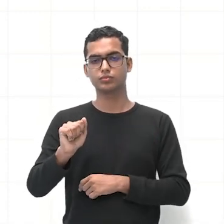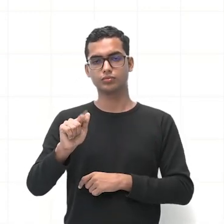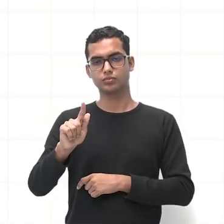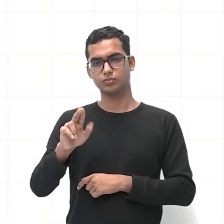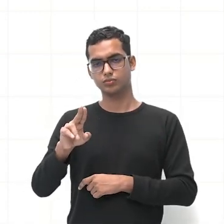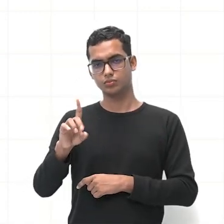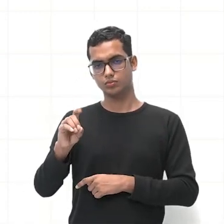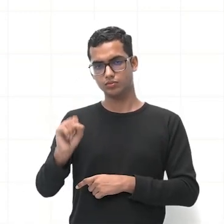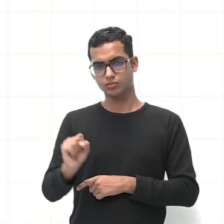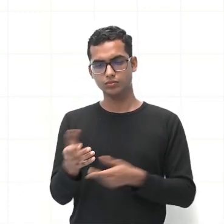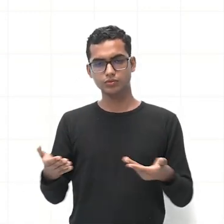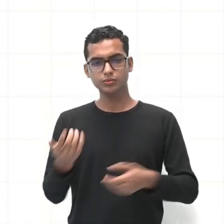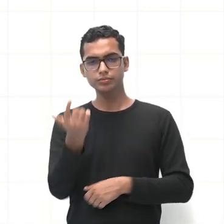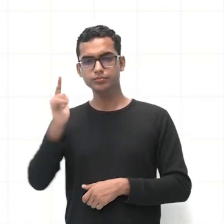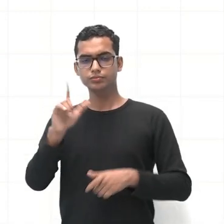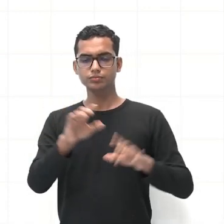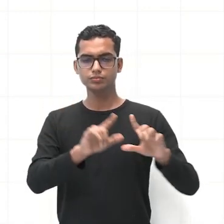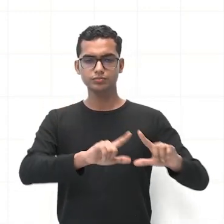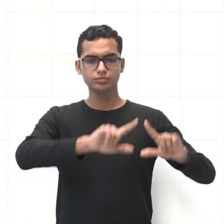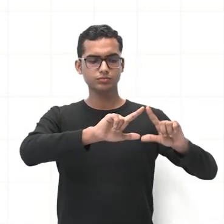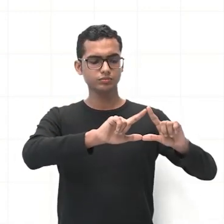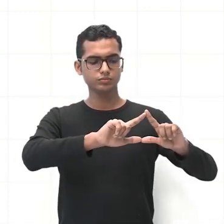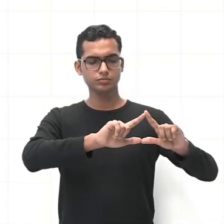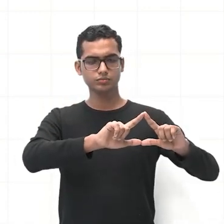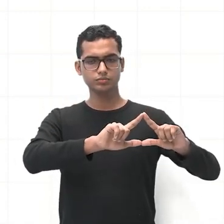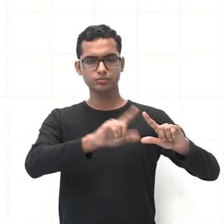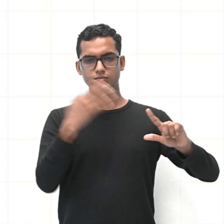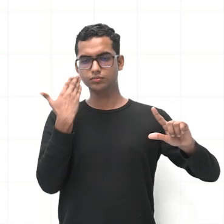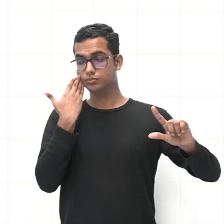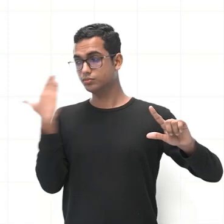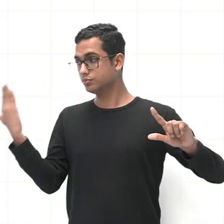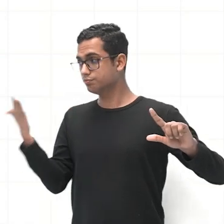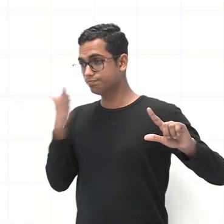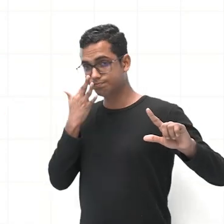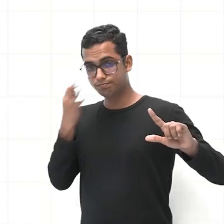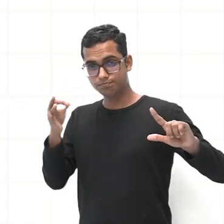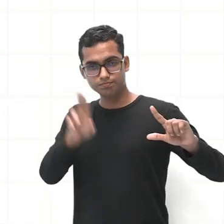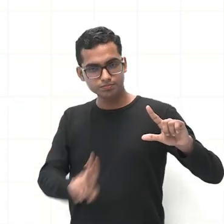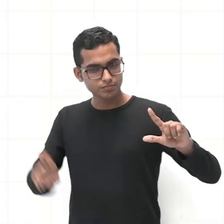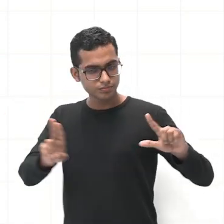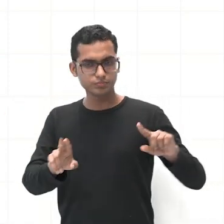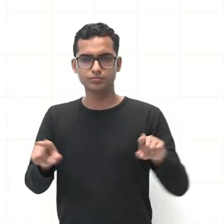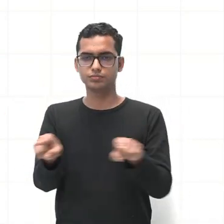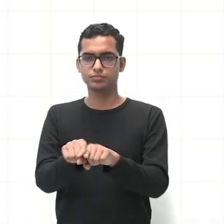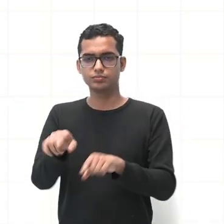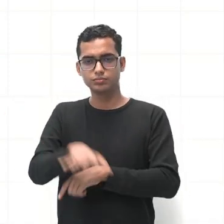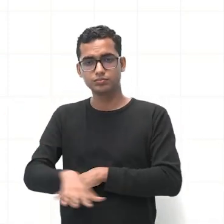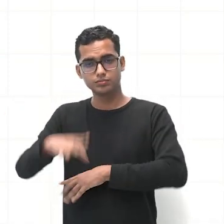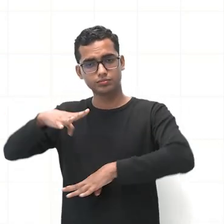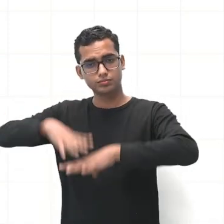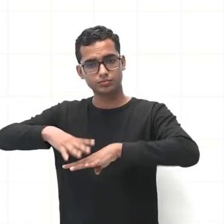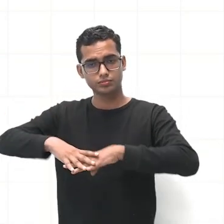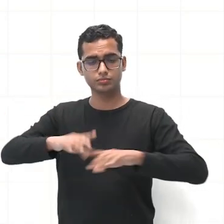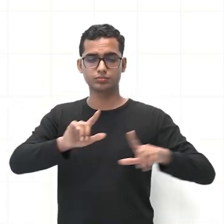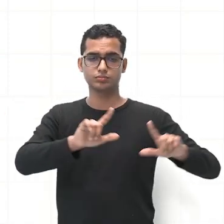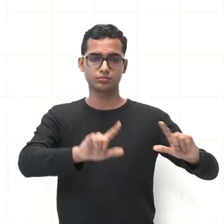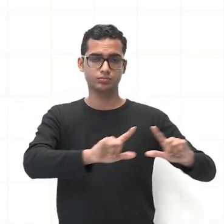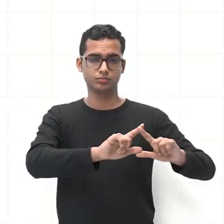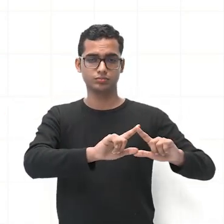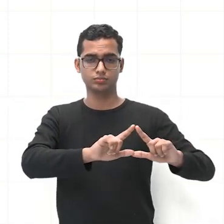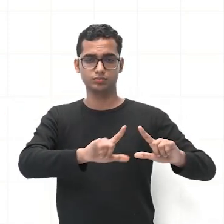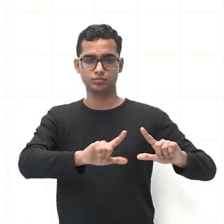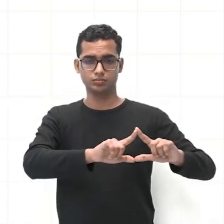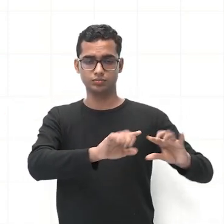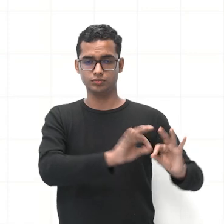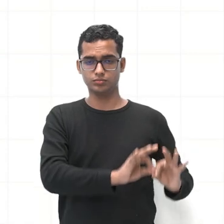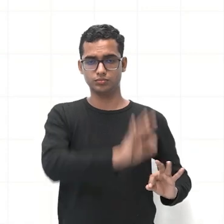Esse triângulo aqui, pessoal, ele merece uma atenção especial pelo fato de ser muito utilizado no estudo da matemática. É o triângulo retângulo. O